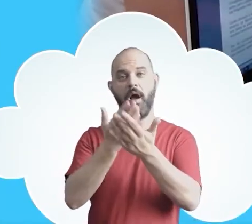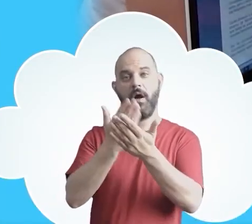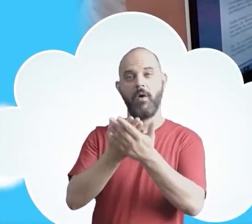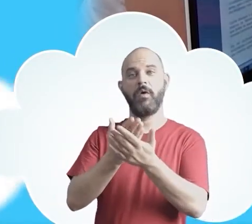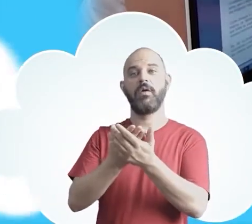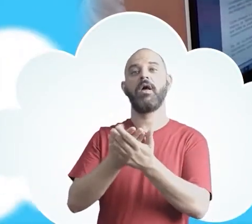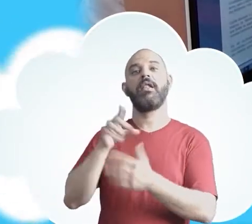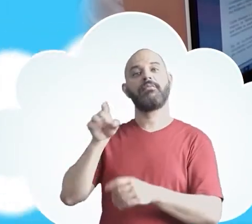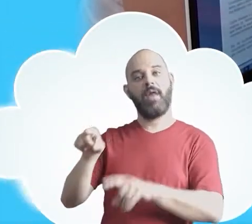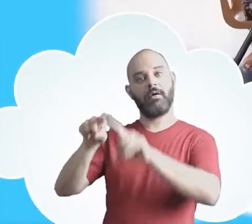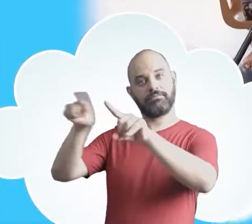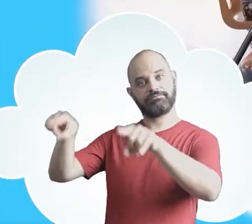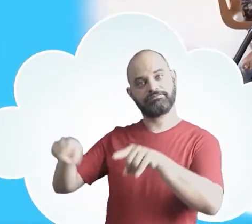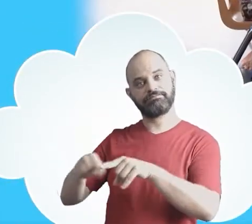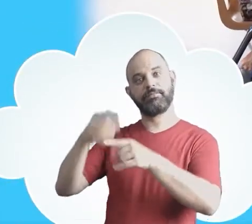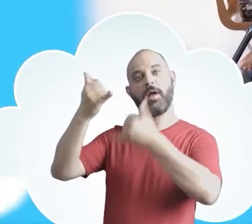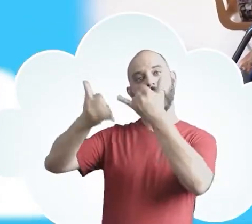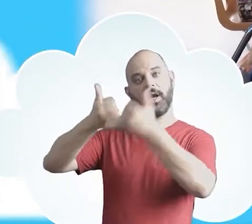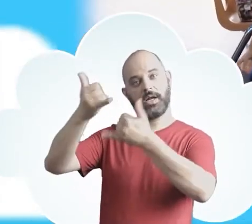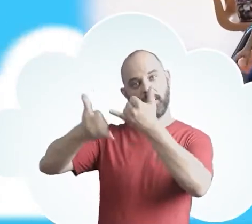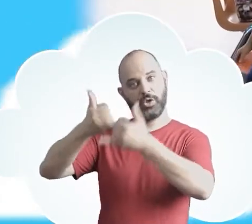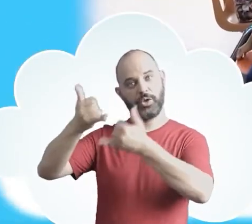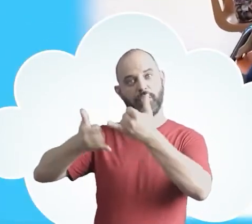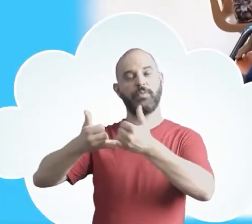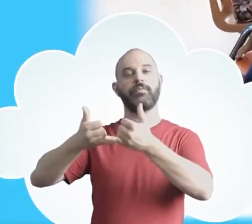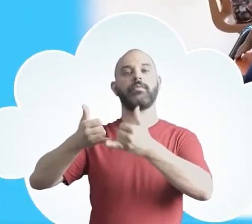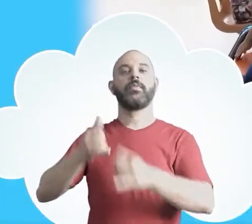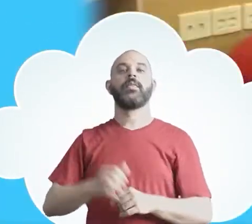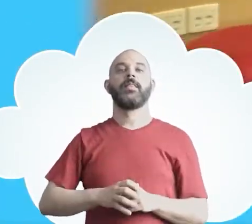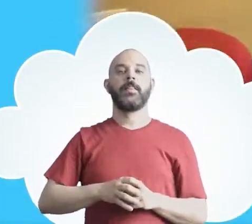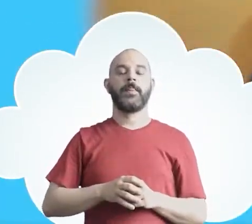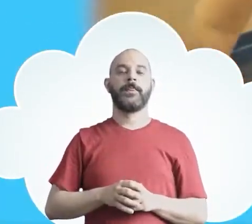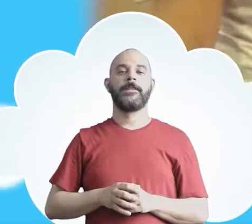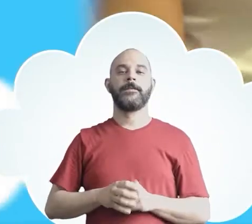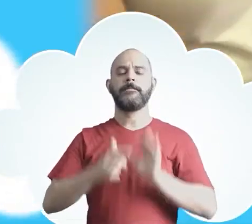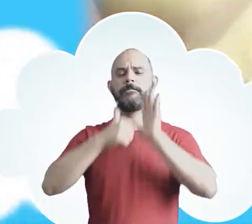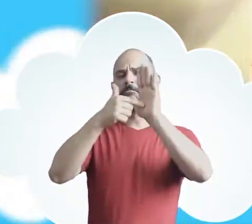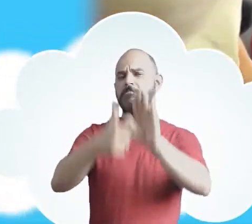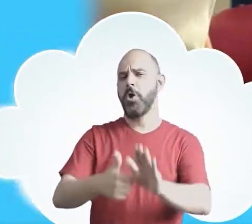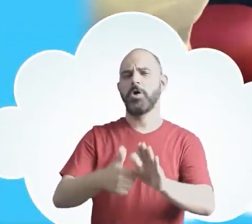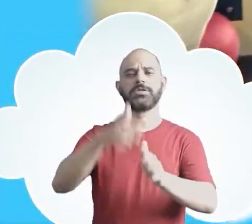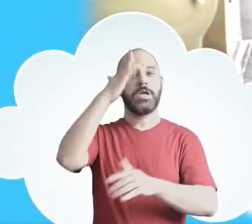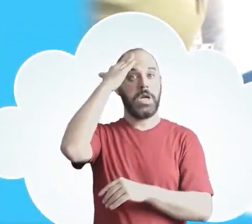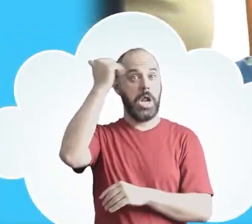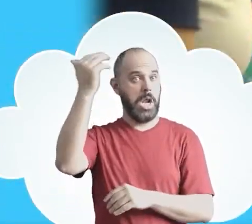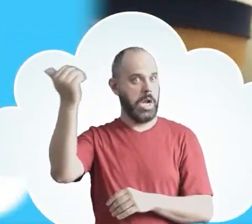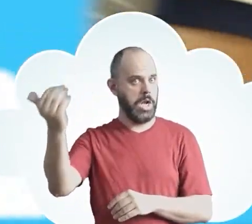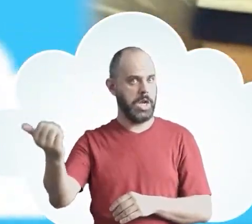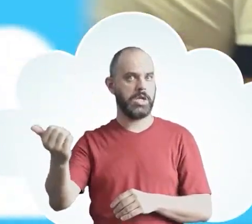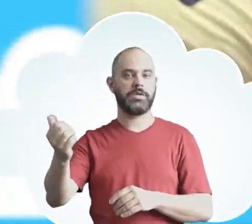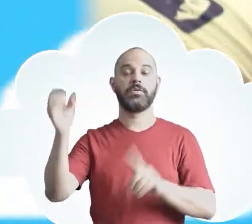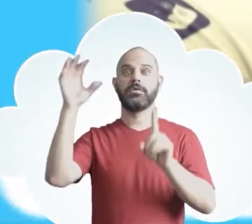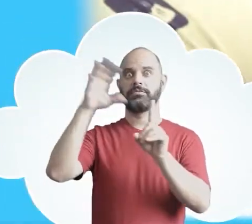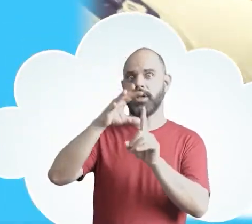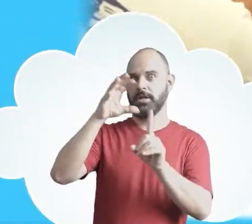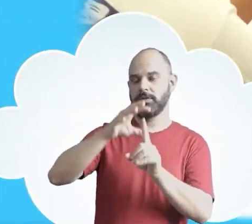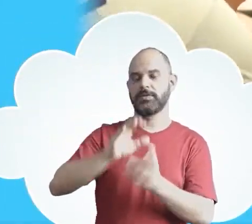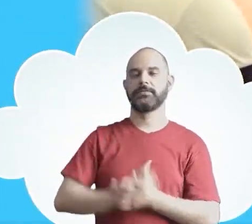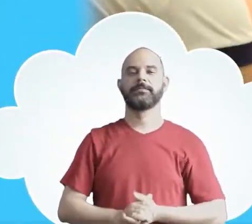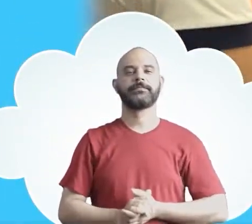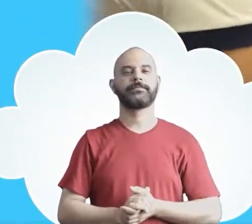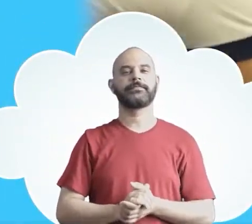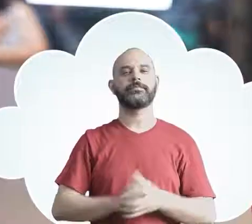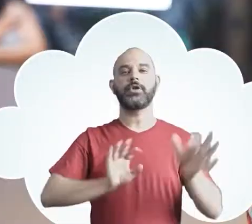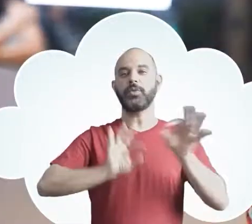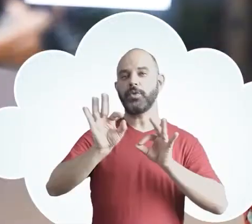são realizadas na Brinquedoteca do Hospital de Amor Infanto-Juvenil e revelam muitos talentos e